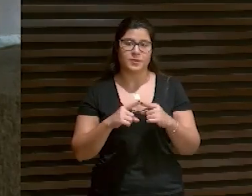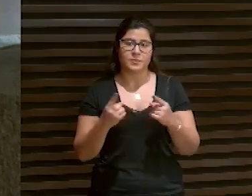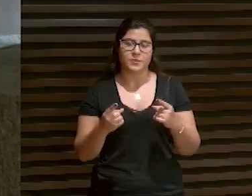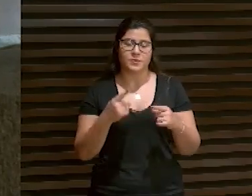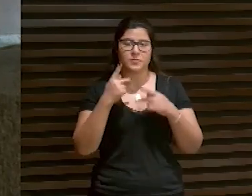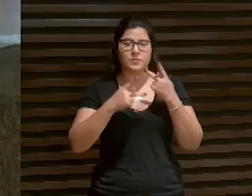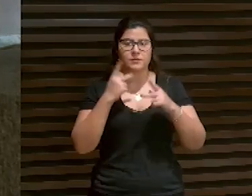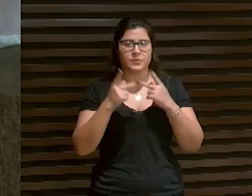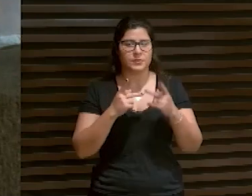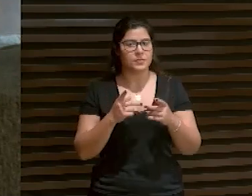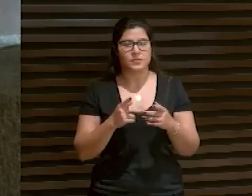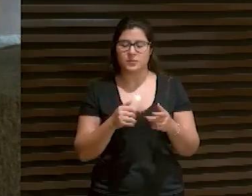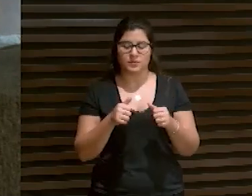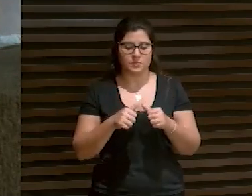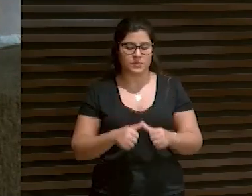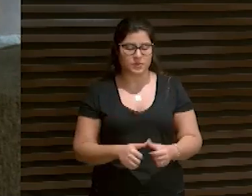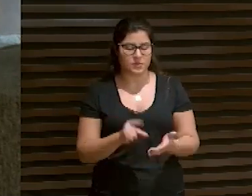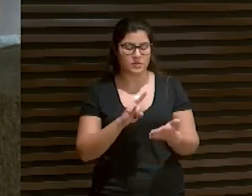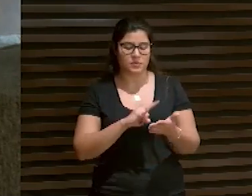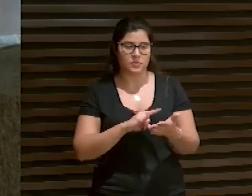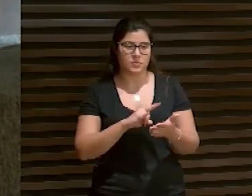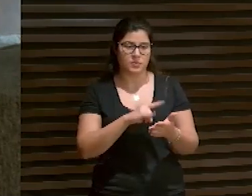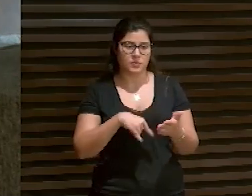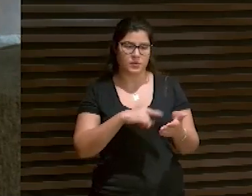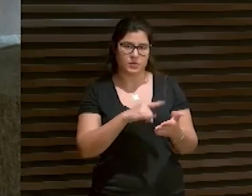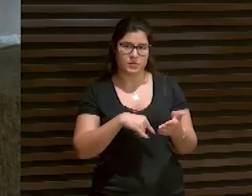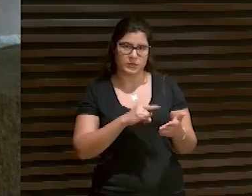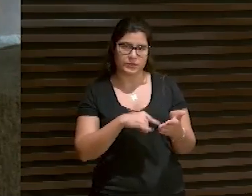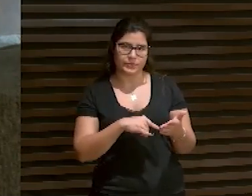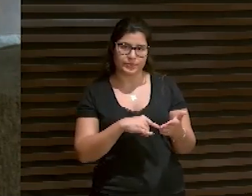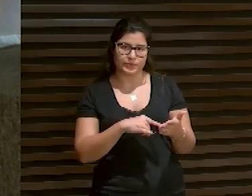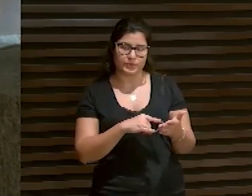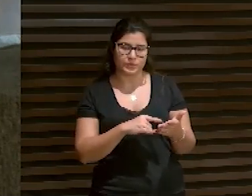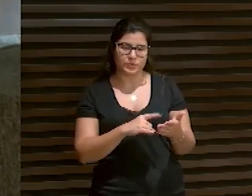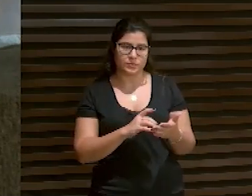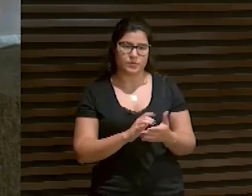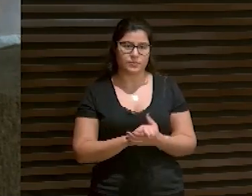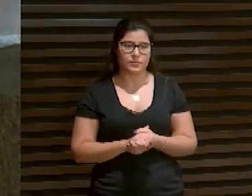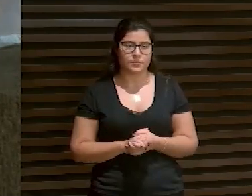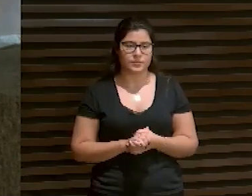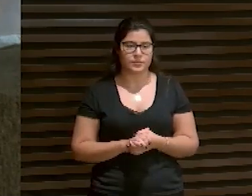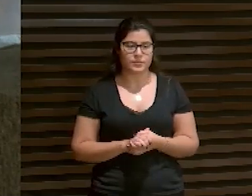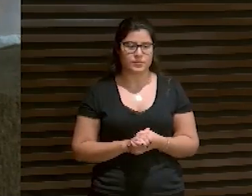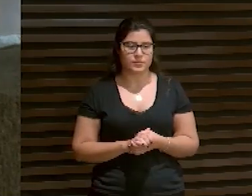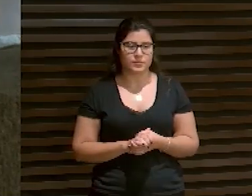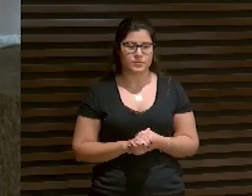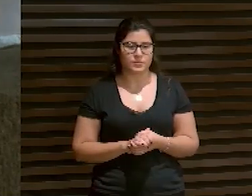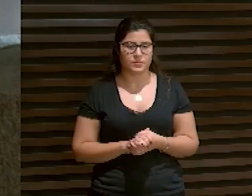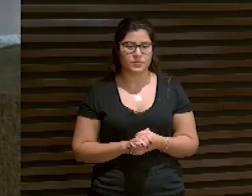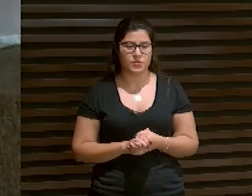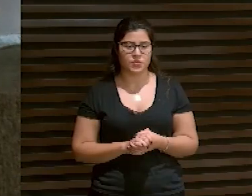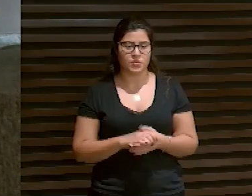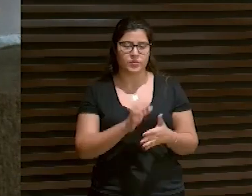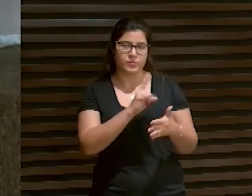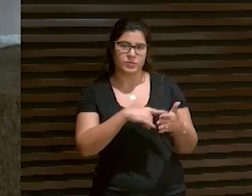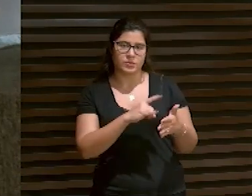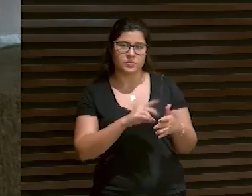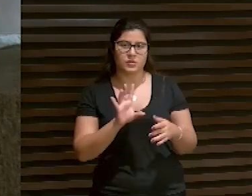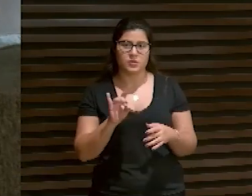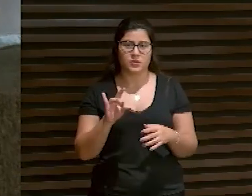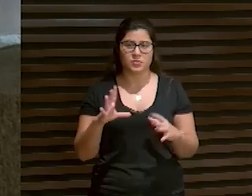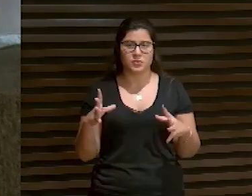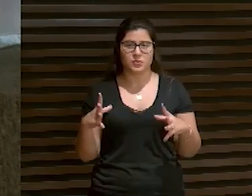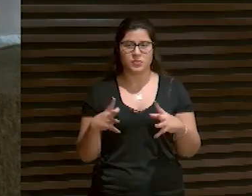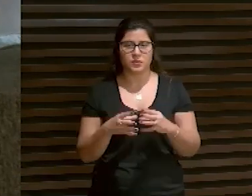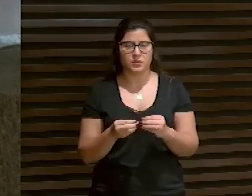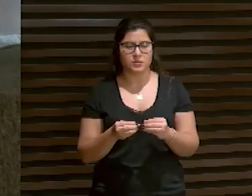esse comunicado, porque alguns falam assim, mas aonde que eu te acompanho? Na verdade, é porque é apenas um resumo. Mas vamos